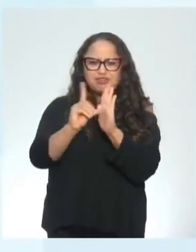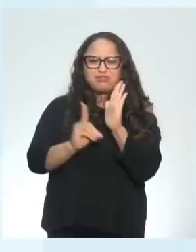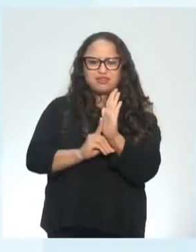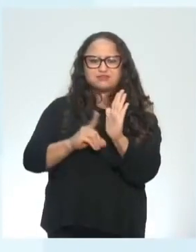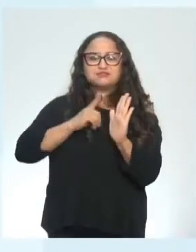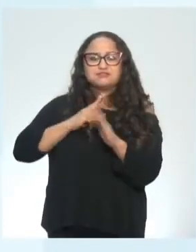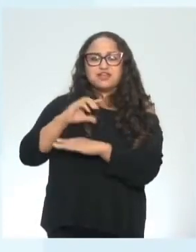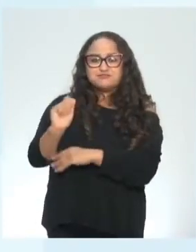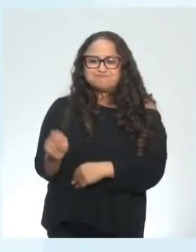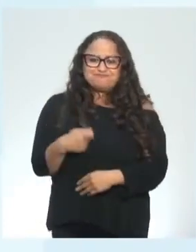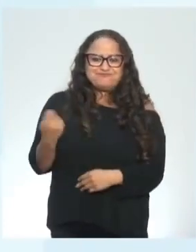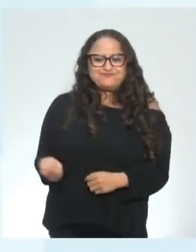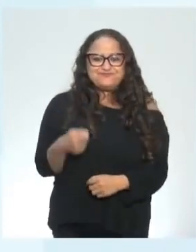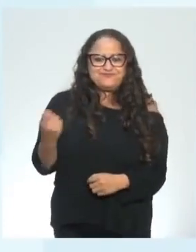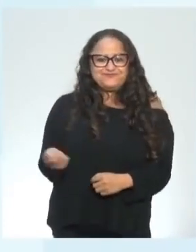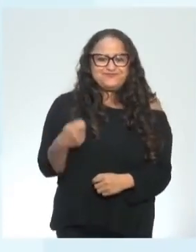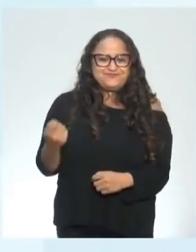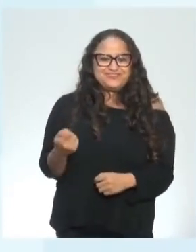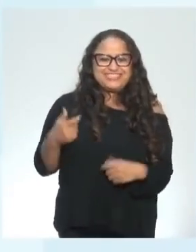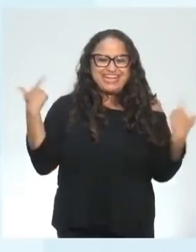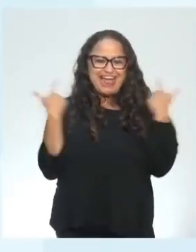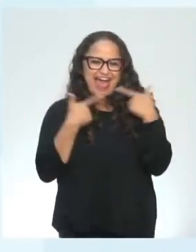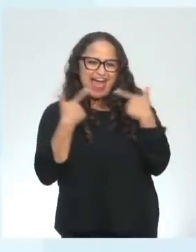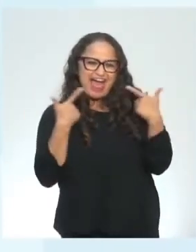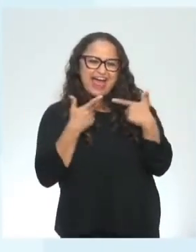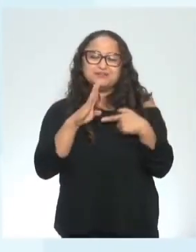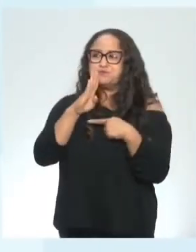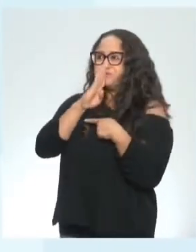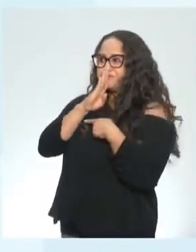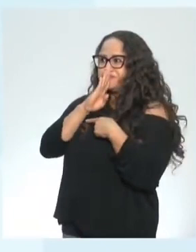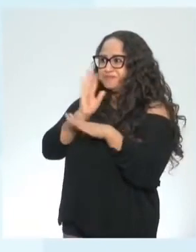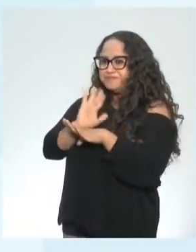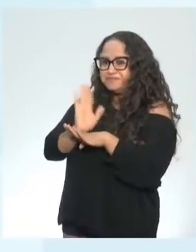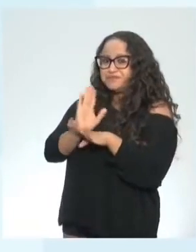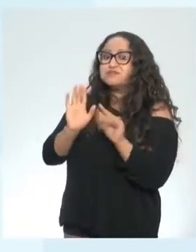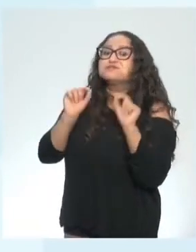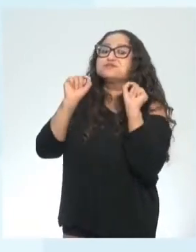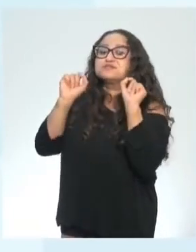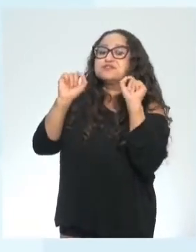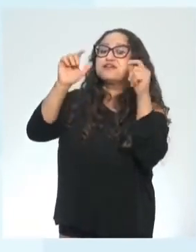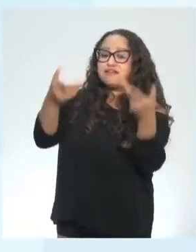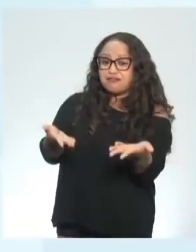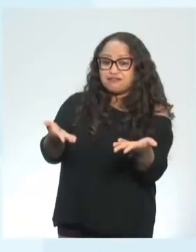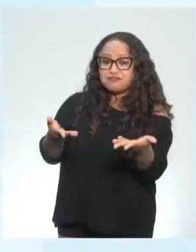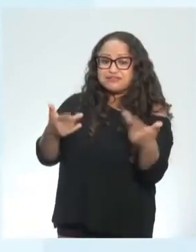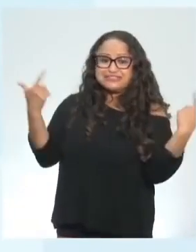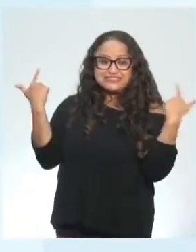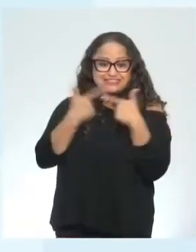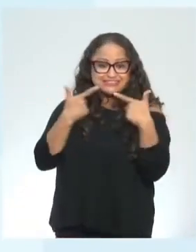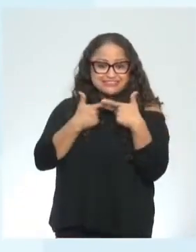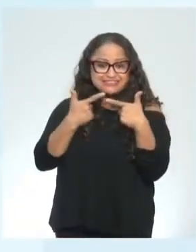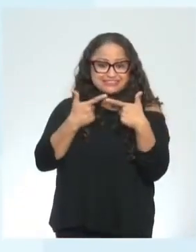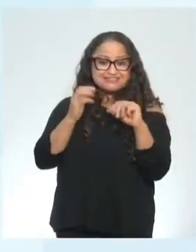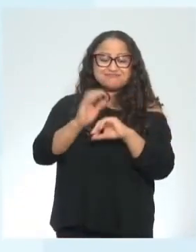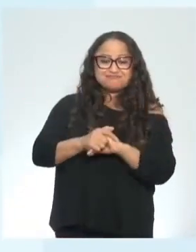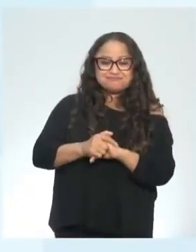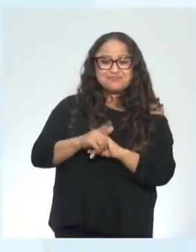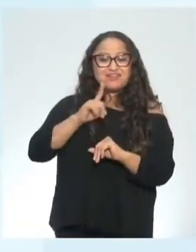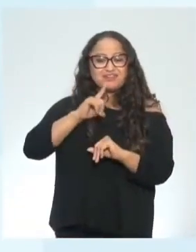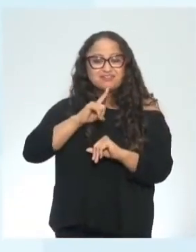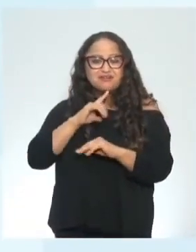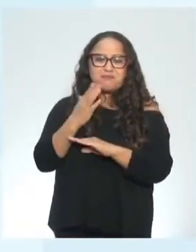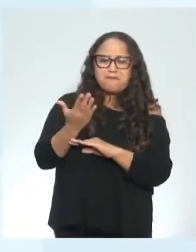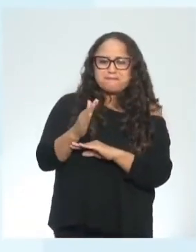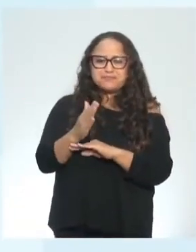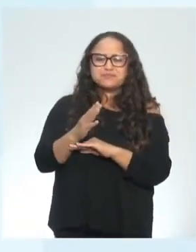Charlie Chaplin was a camidia inside movies Will Smith então ele foi aí um comediante em no cinema